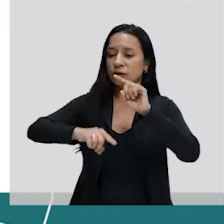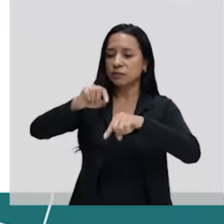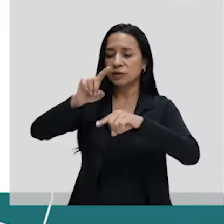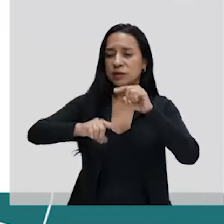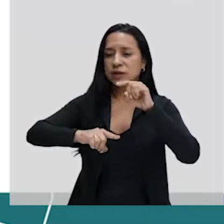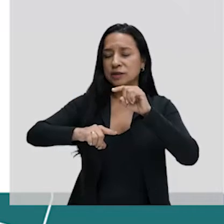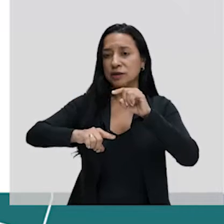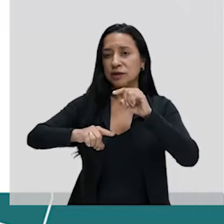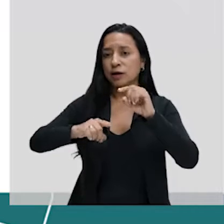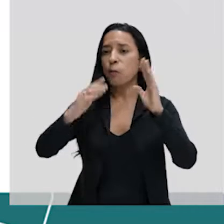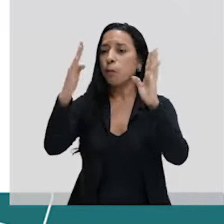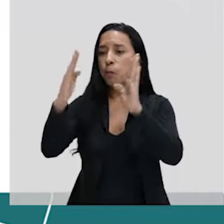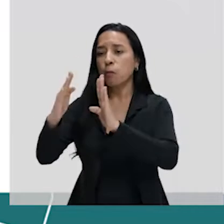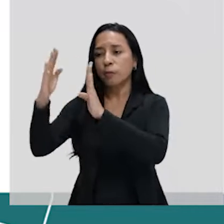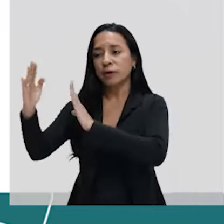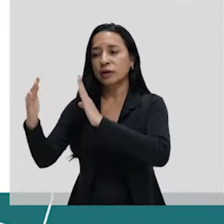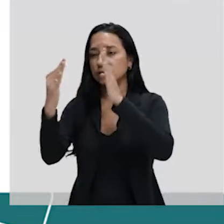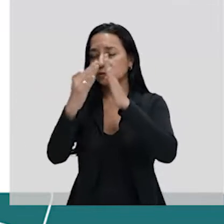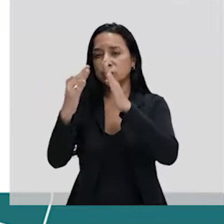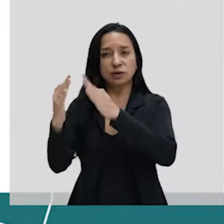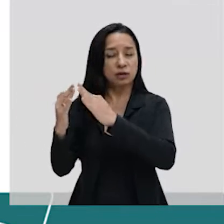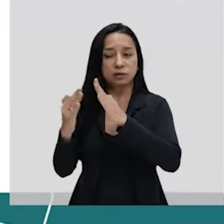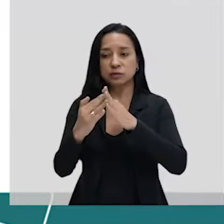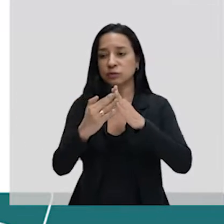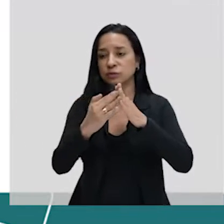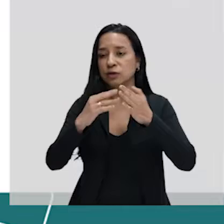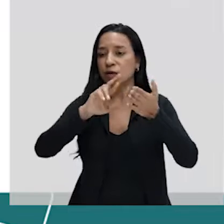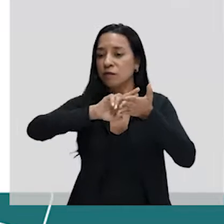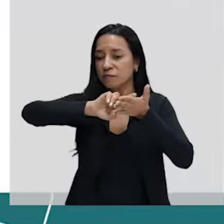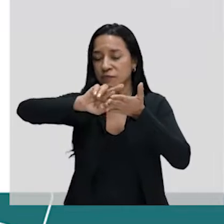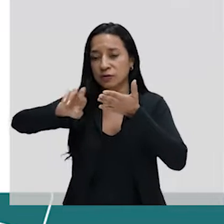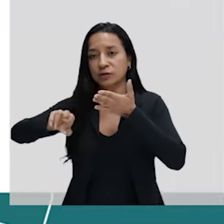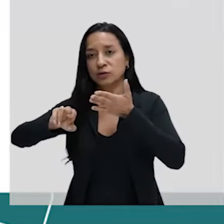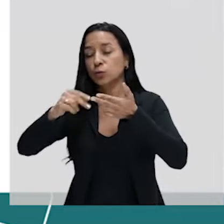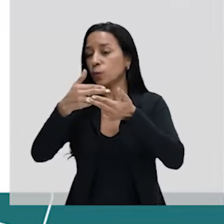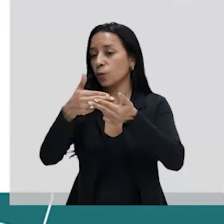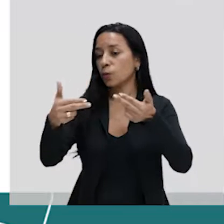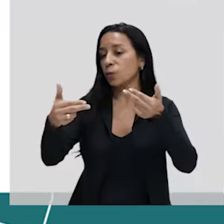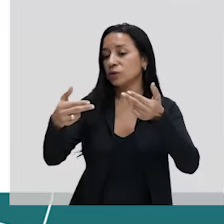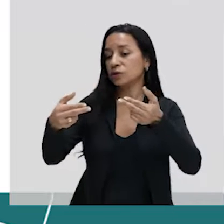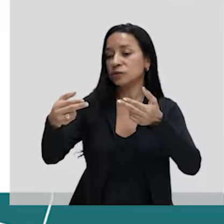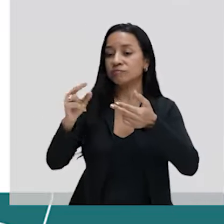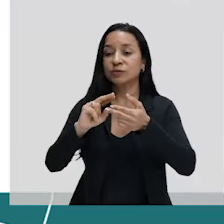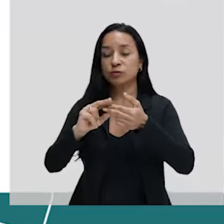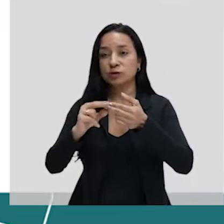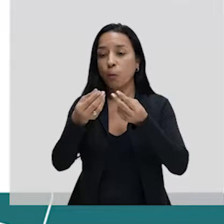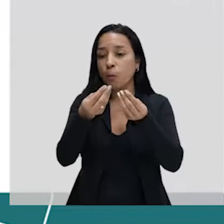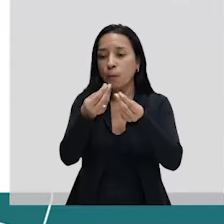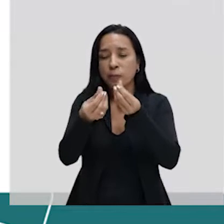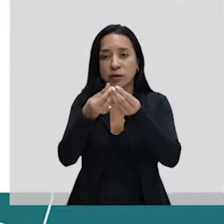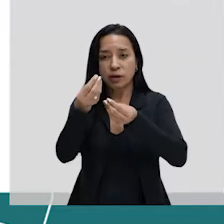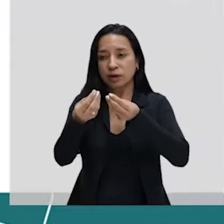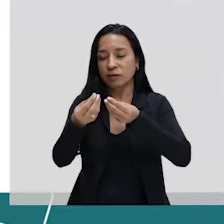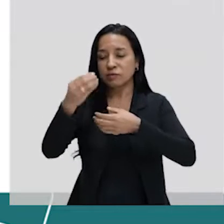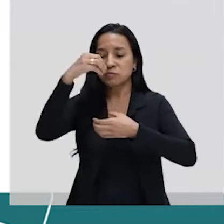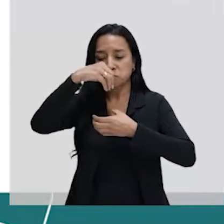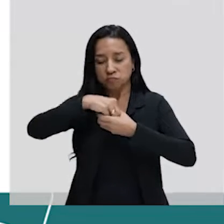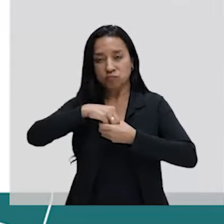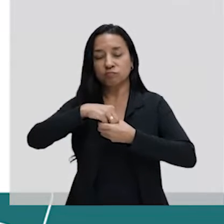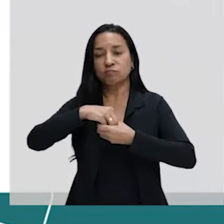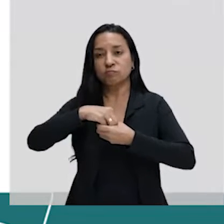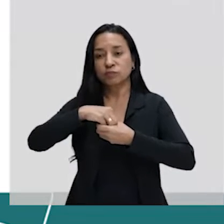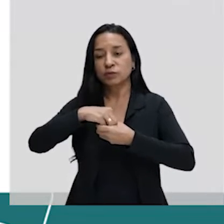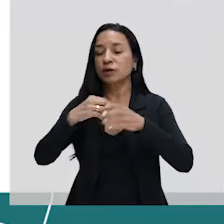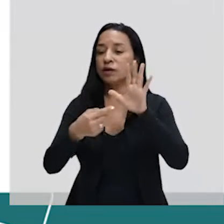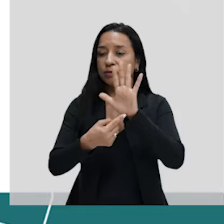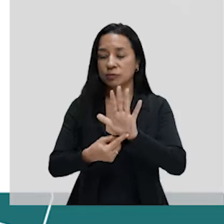um objeto, coisa do tipo, quanto imaterial, coisas que não são tangíveis, mas que podem perfeitamente representar